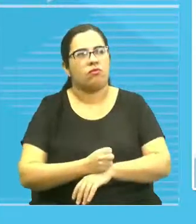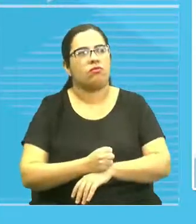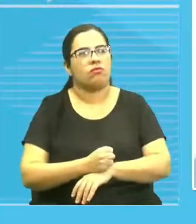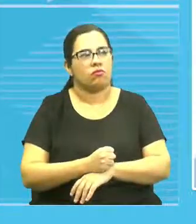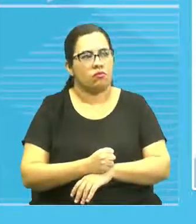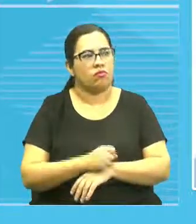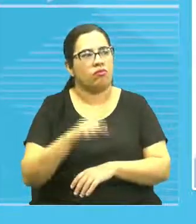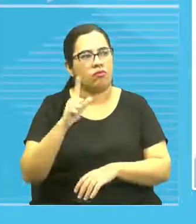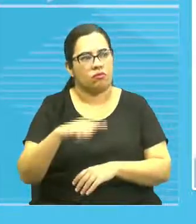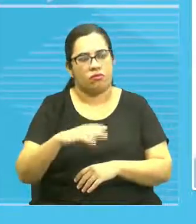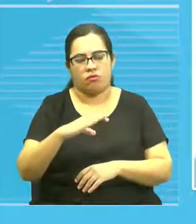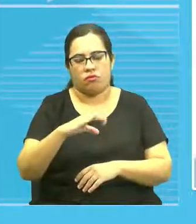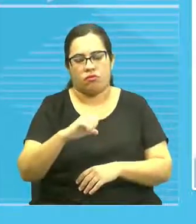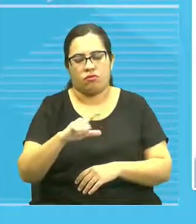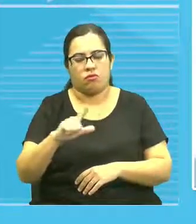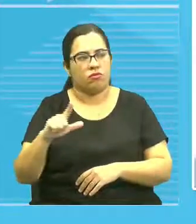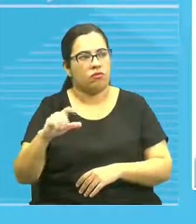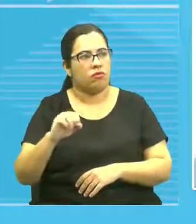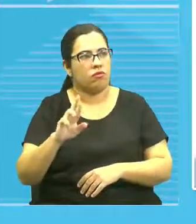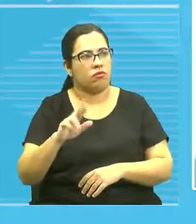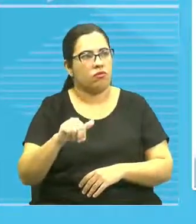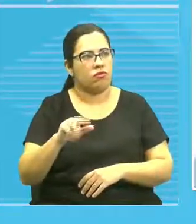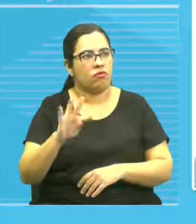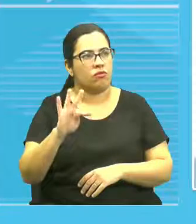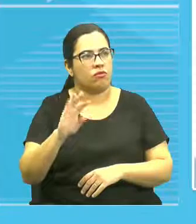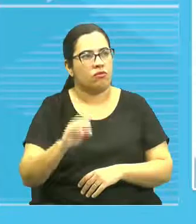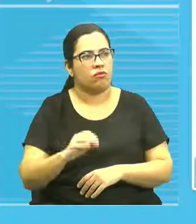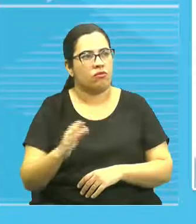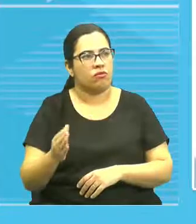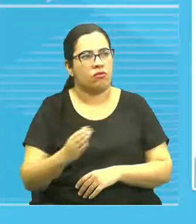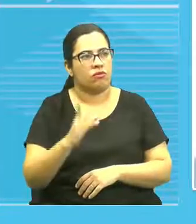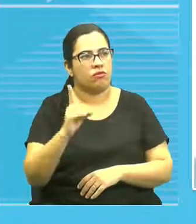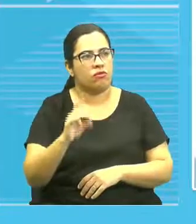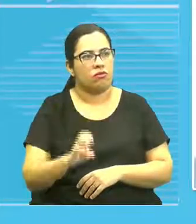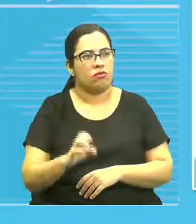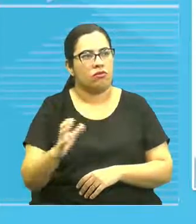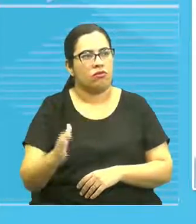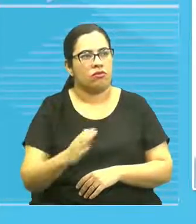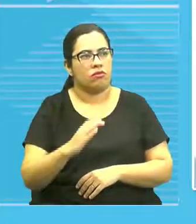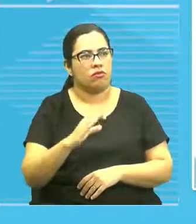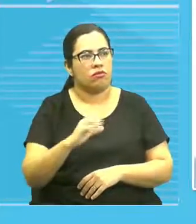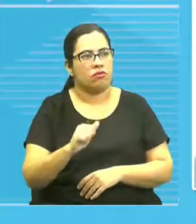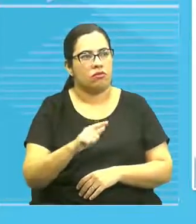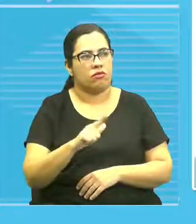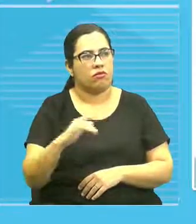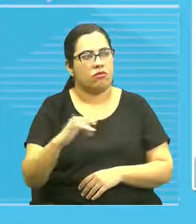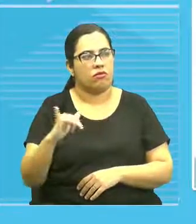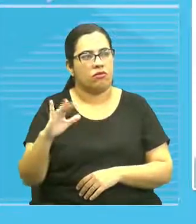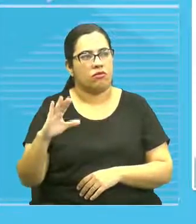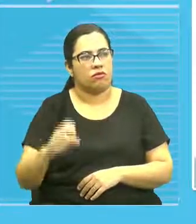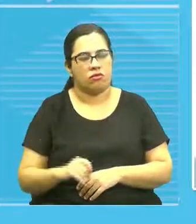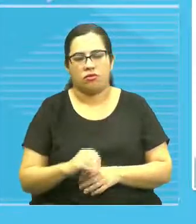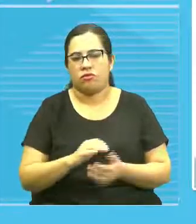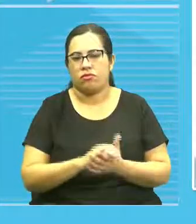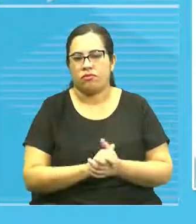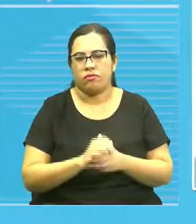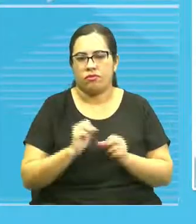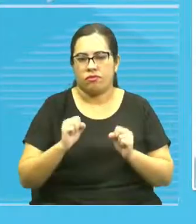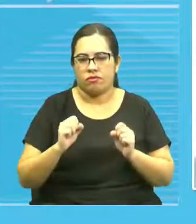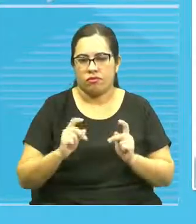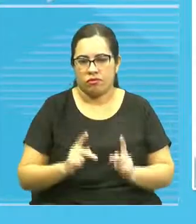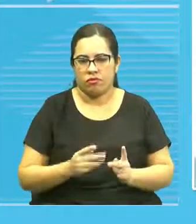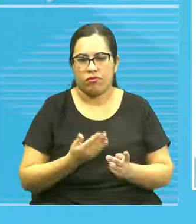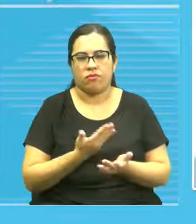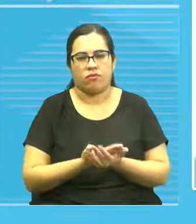calor. É aqui, são duas aulas aqui, tá? Duas aulas aqui, a Adriana, e a última